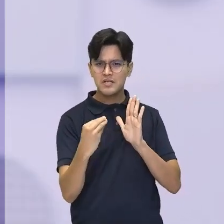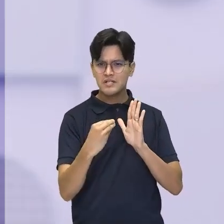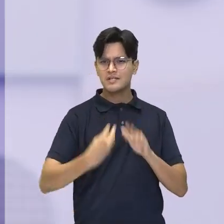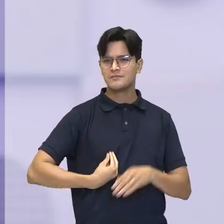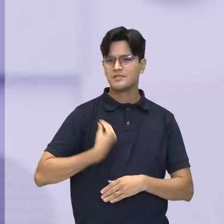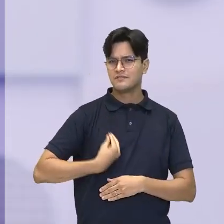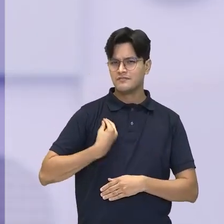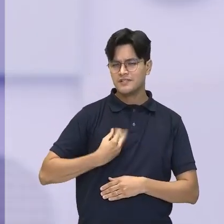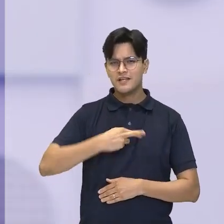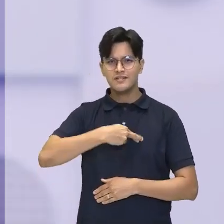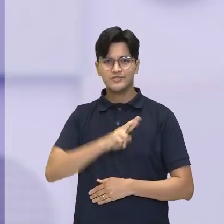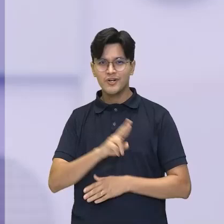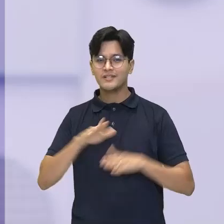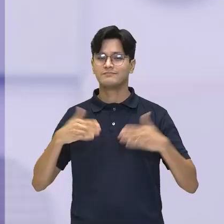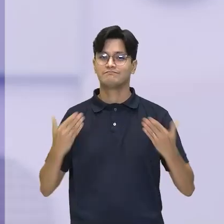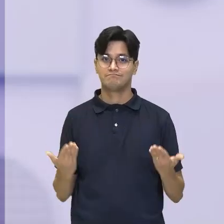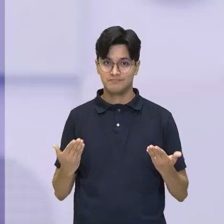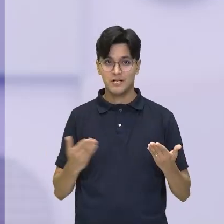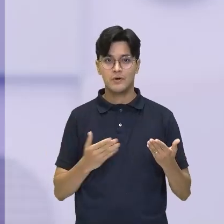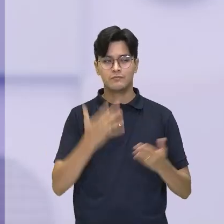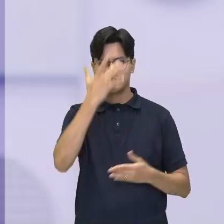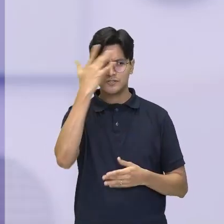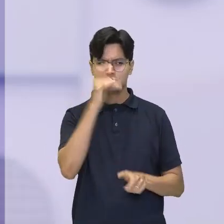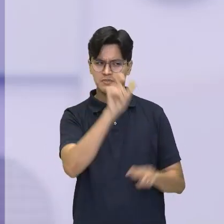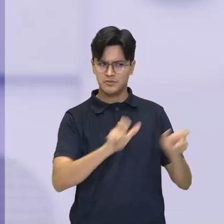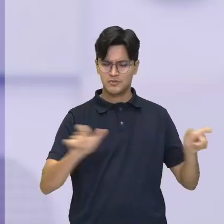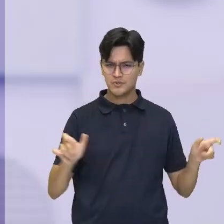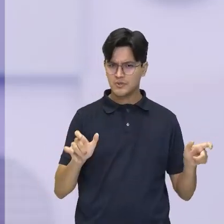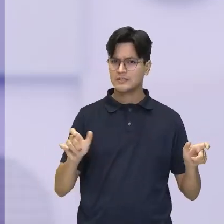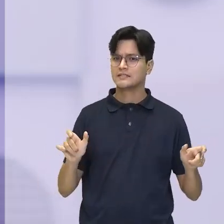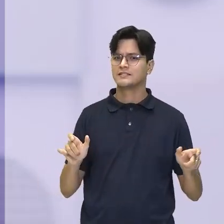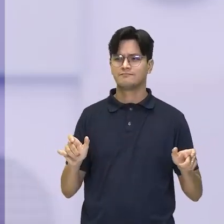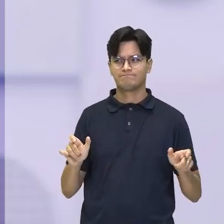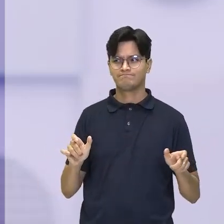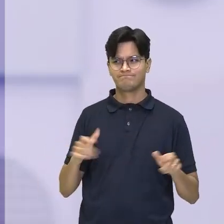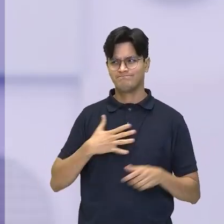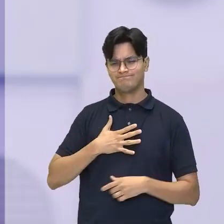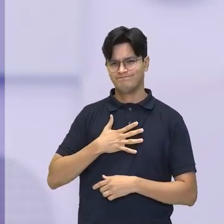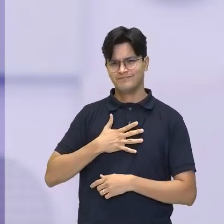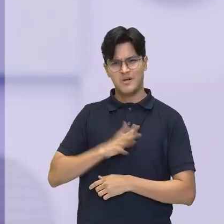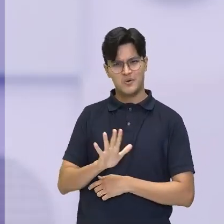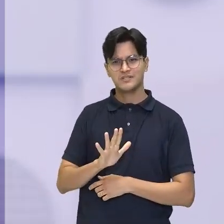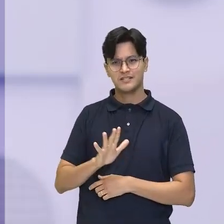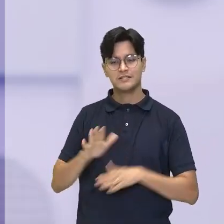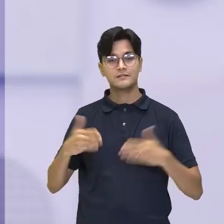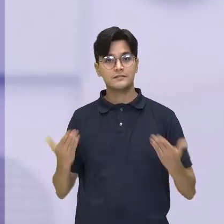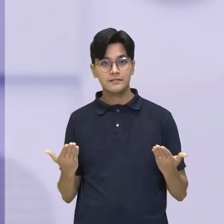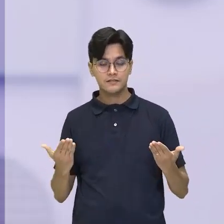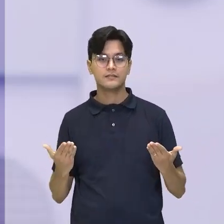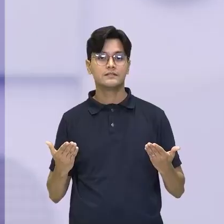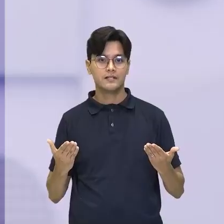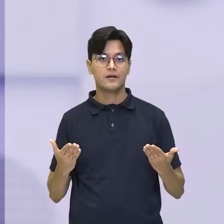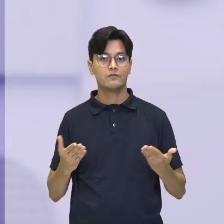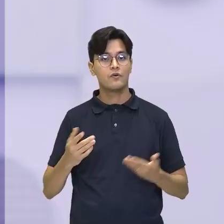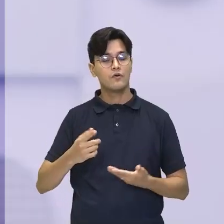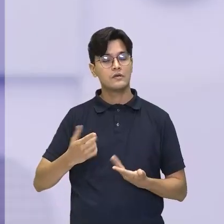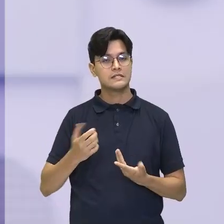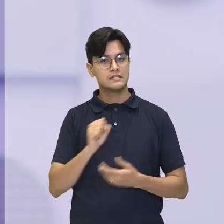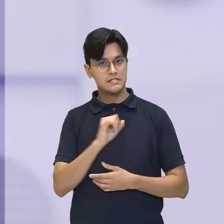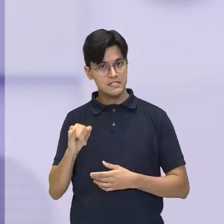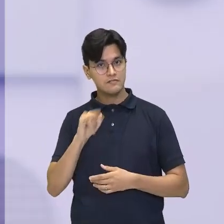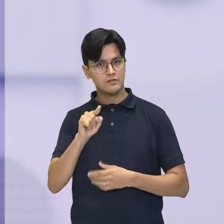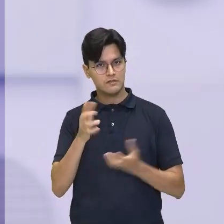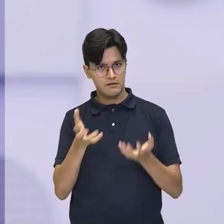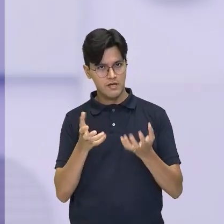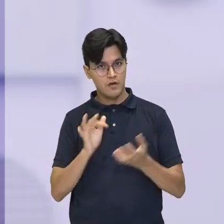ela lida com vidas. E o representante da religião, que é o líder religioso, ele precisa ter bem consciência